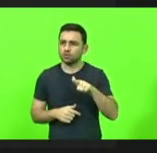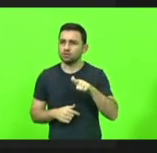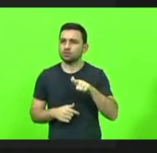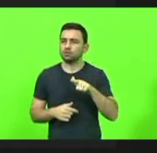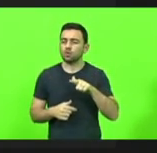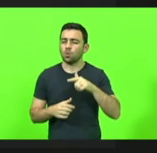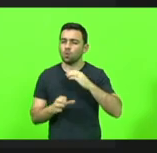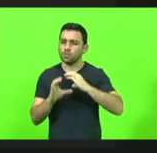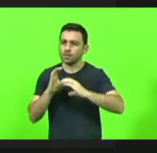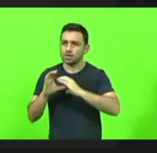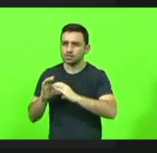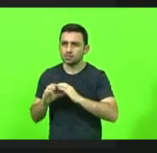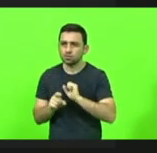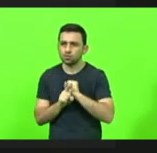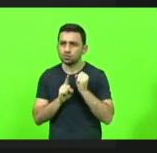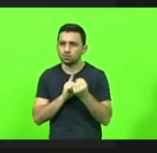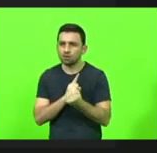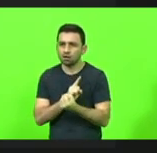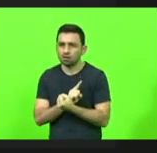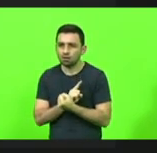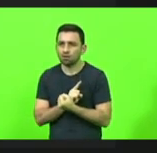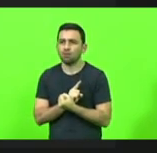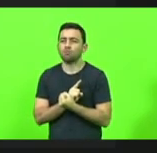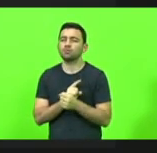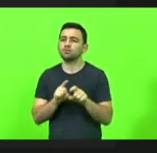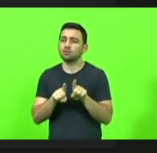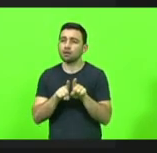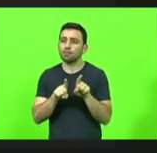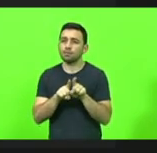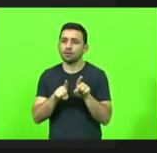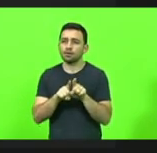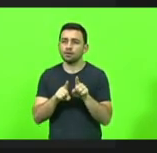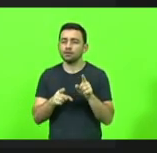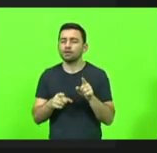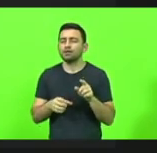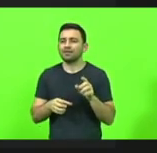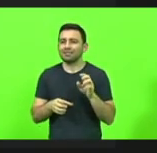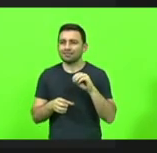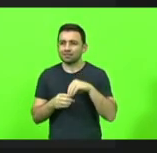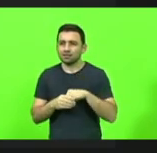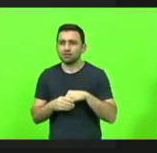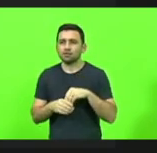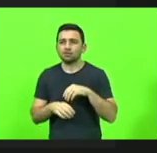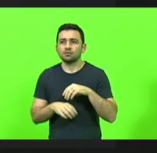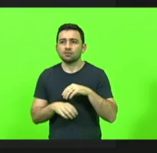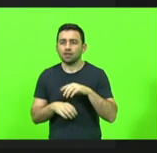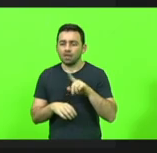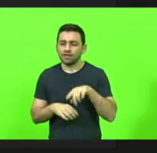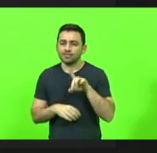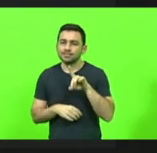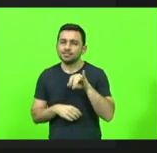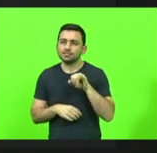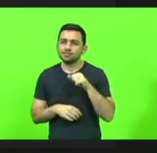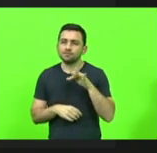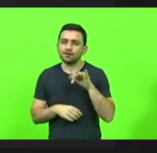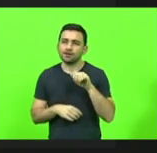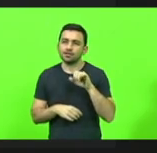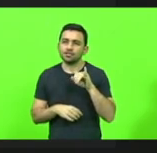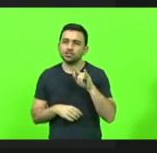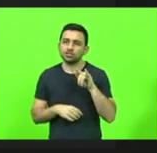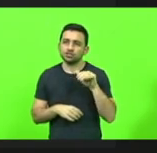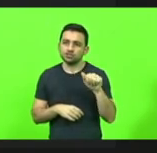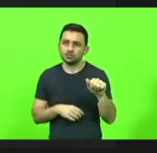comunicação social, mas também dentro da atuação com a disfagia, com...